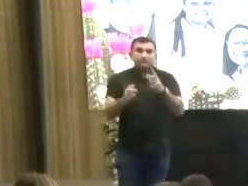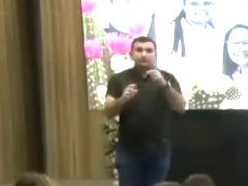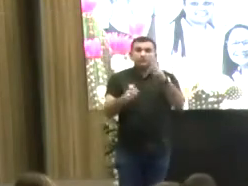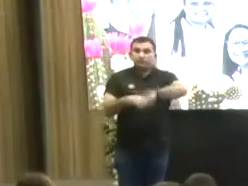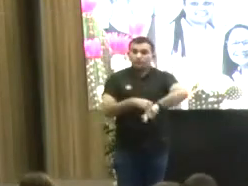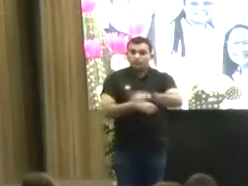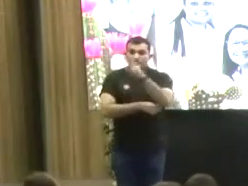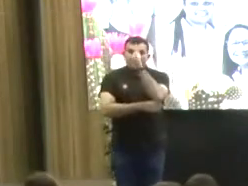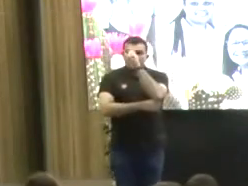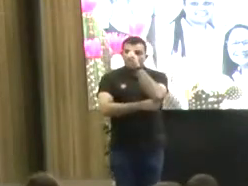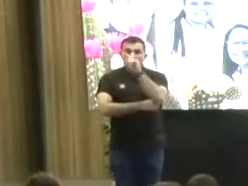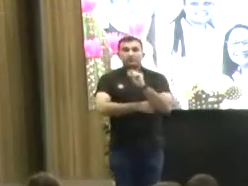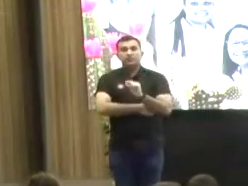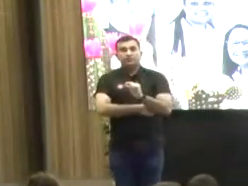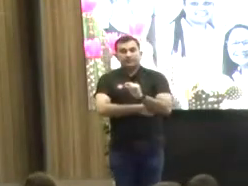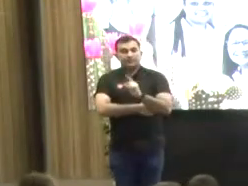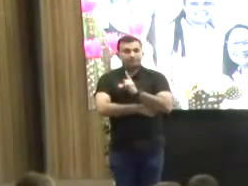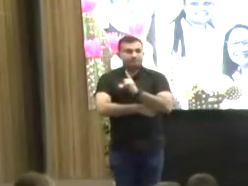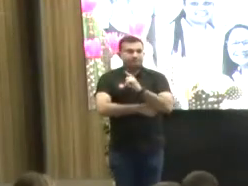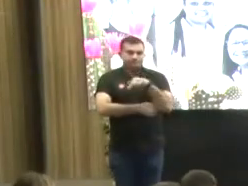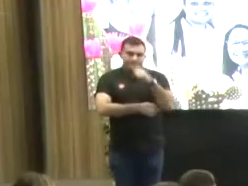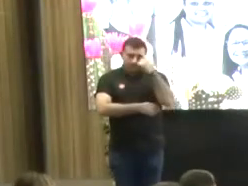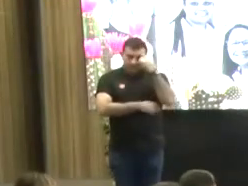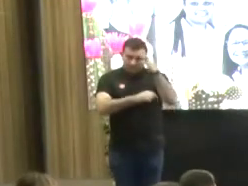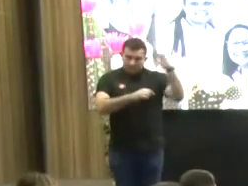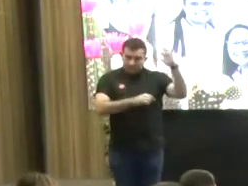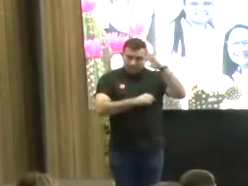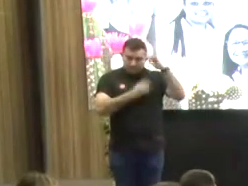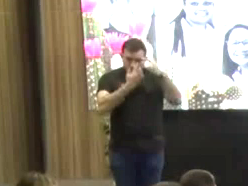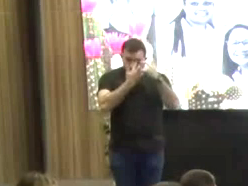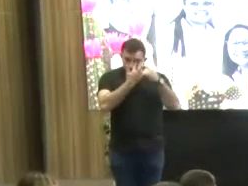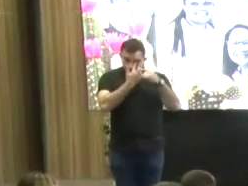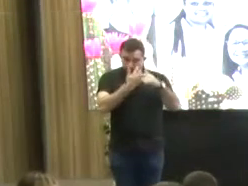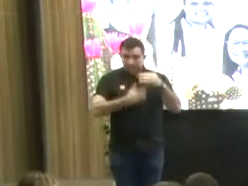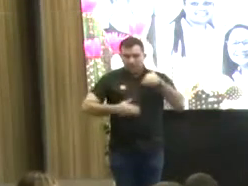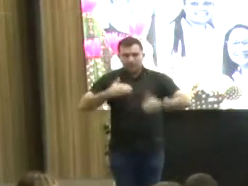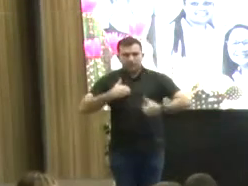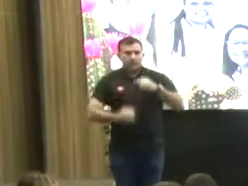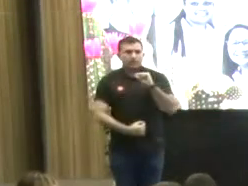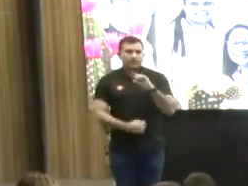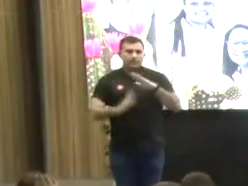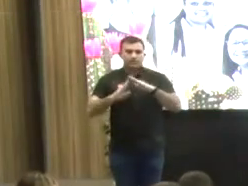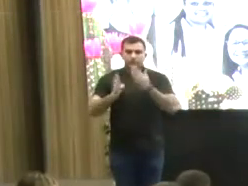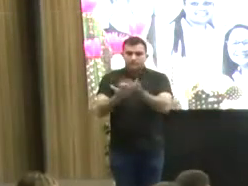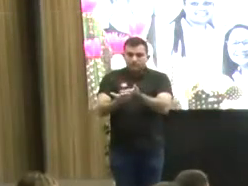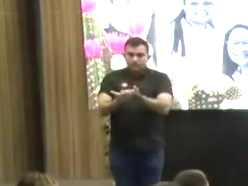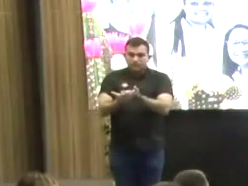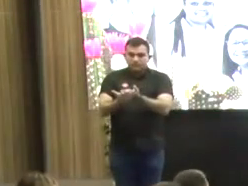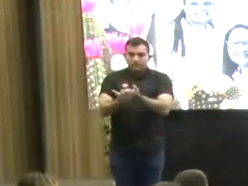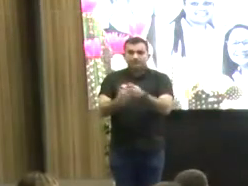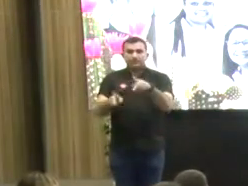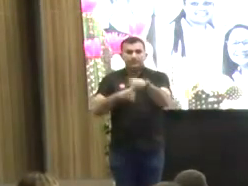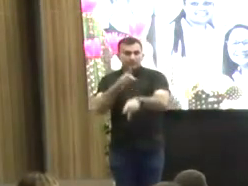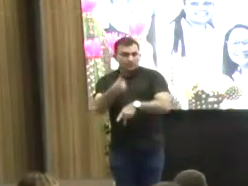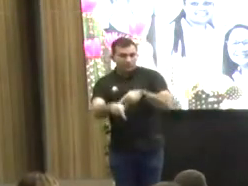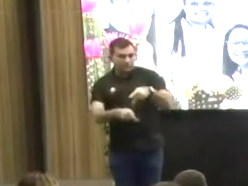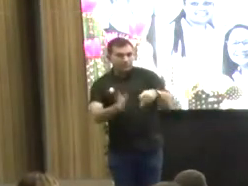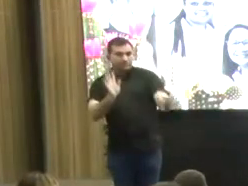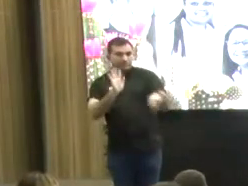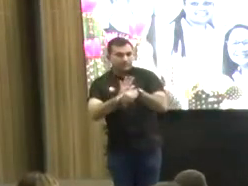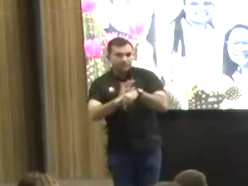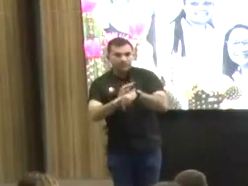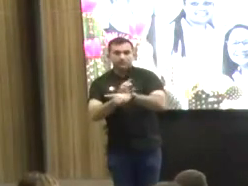lembrar, me veio agora uma imagem no meu corpo muito forte, que a escola pública da periferia